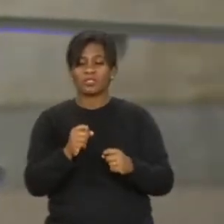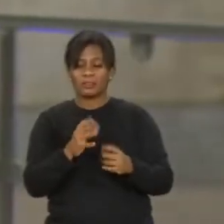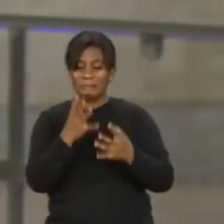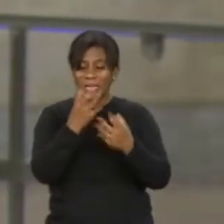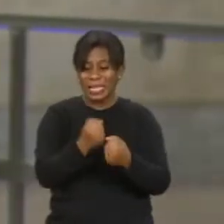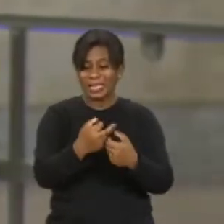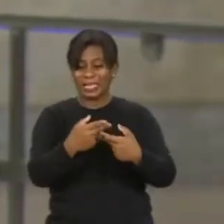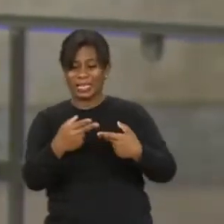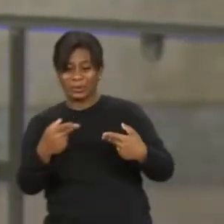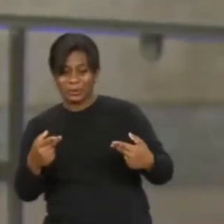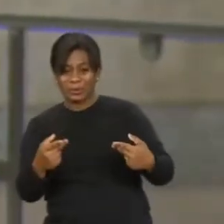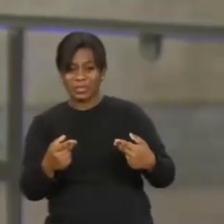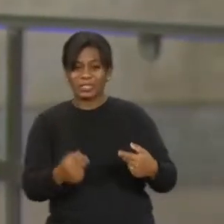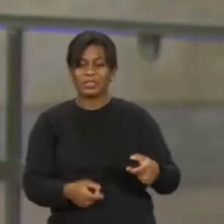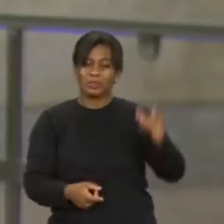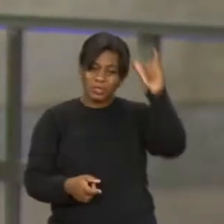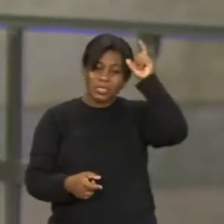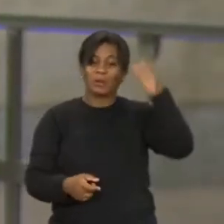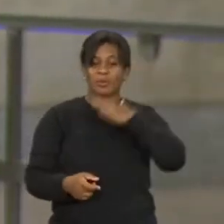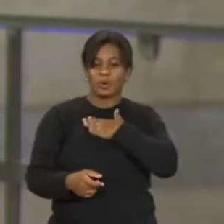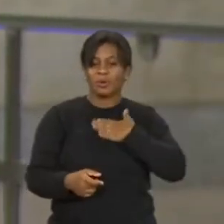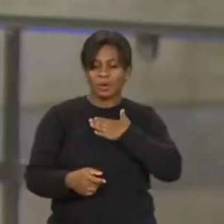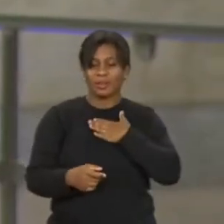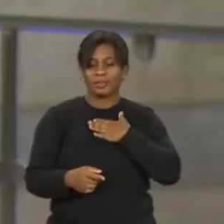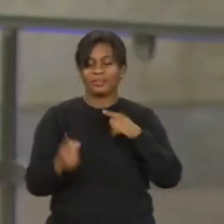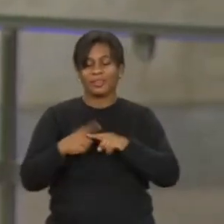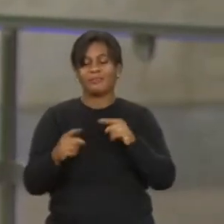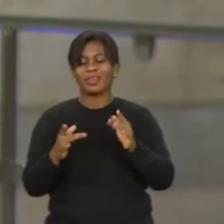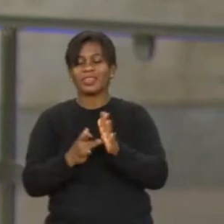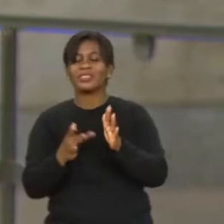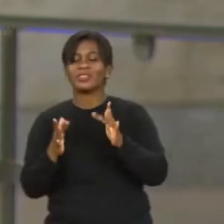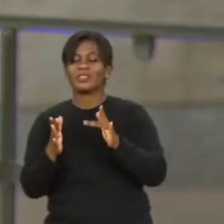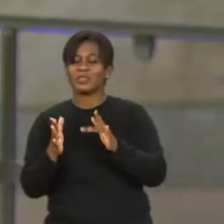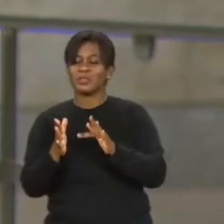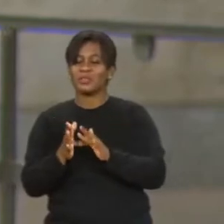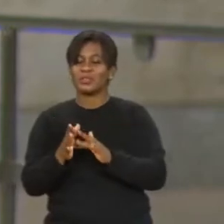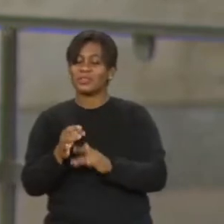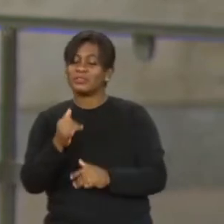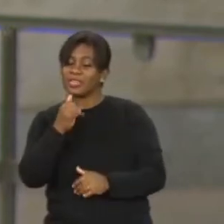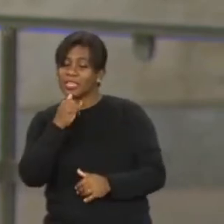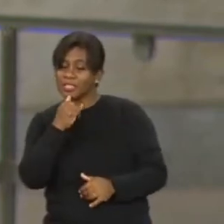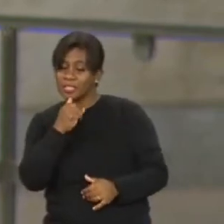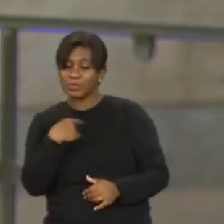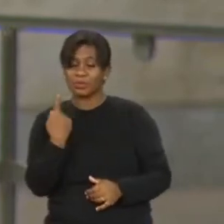como Jesus se entristece quando nós temos medo de confiar nele.